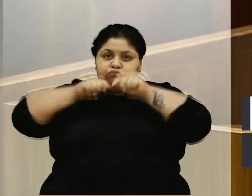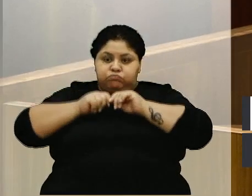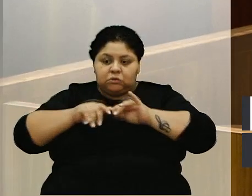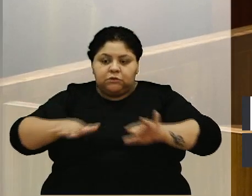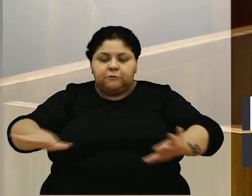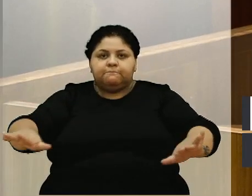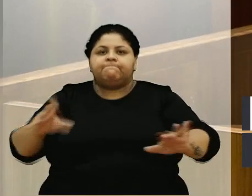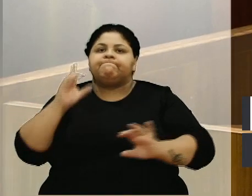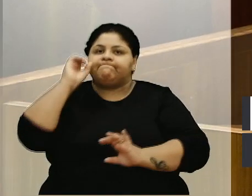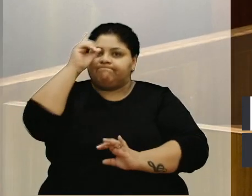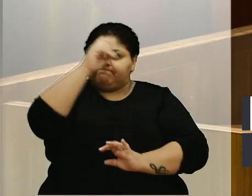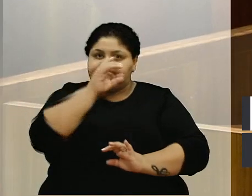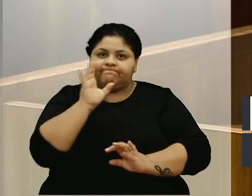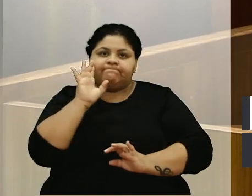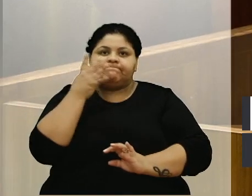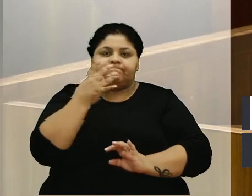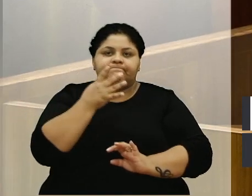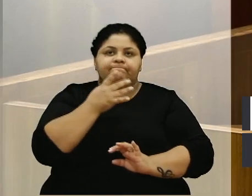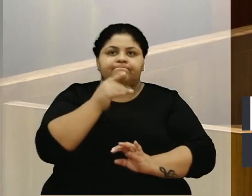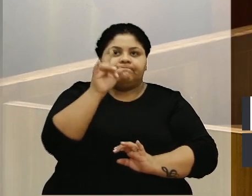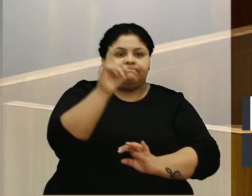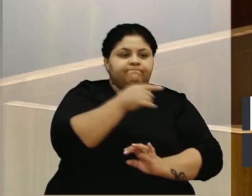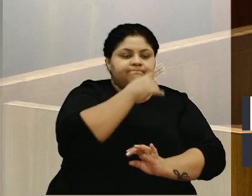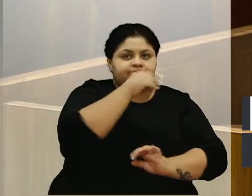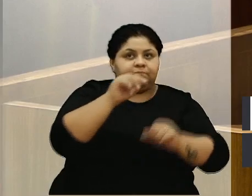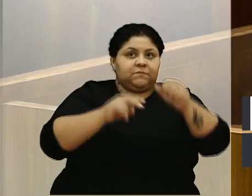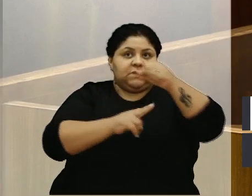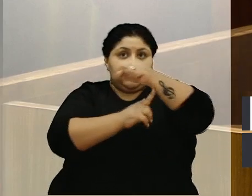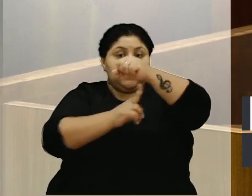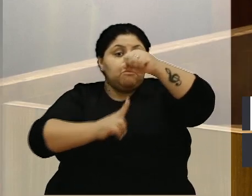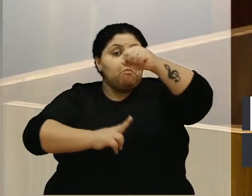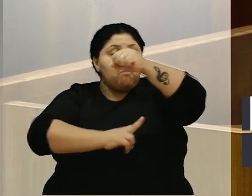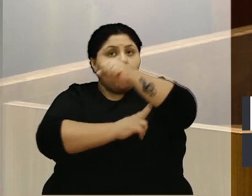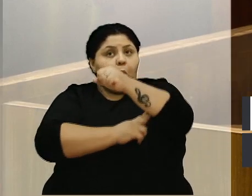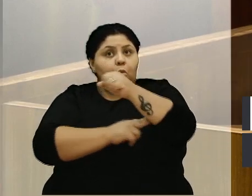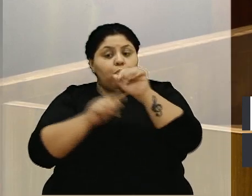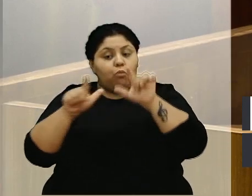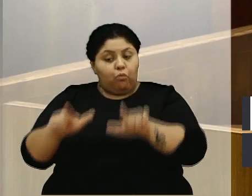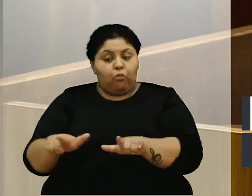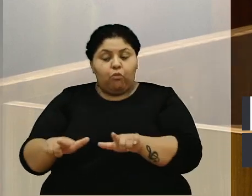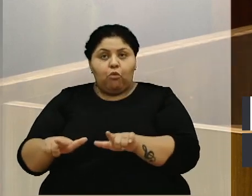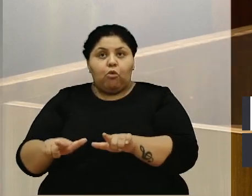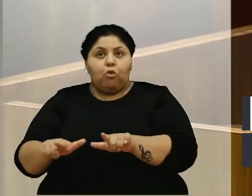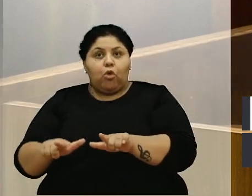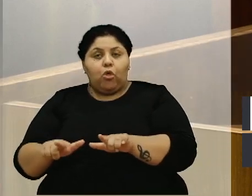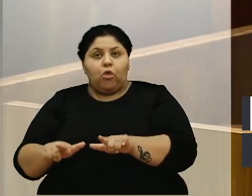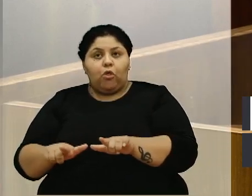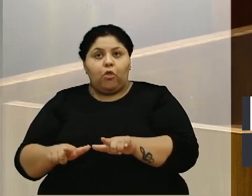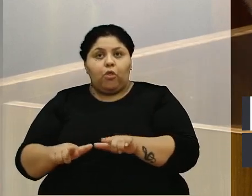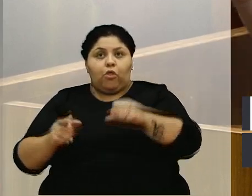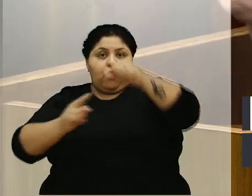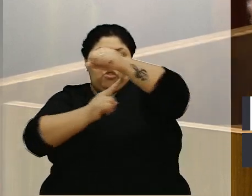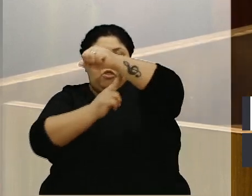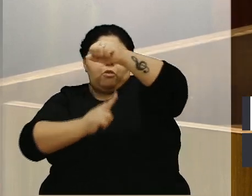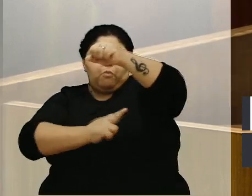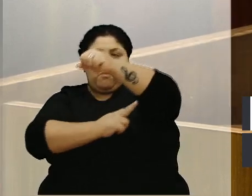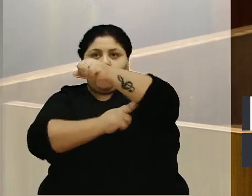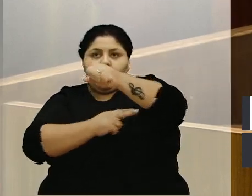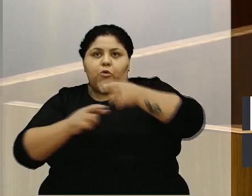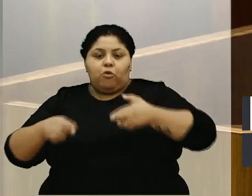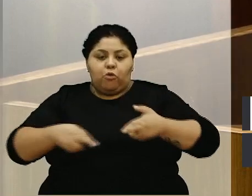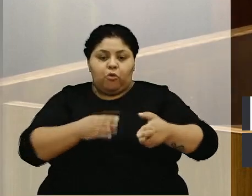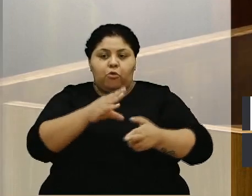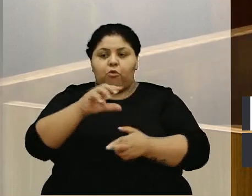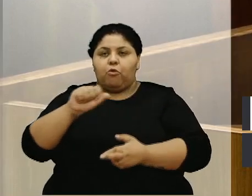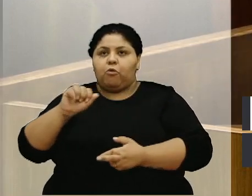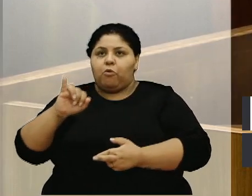dificilmente ocorra obstrução em pontes e galerias. Então, justamente a ponte do Rio Caí, a ponte do